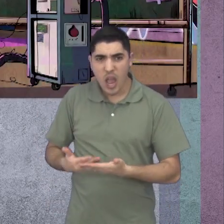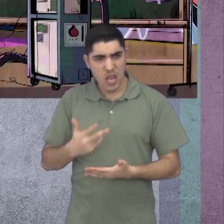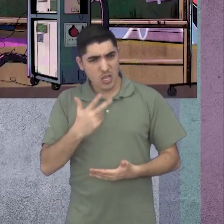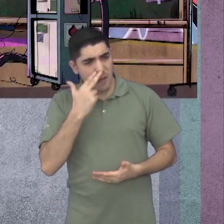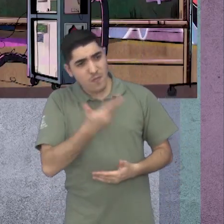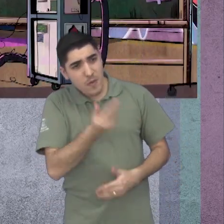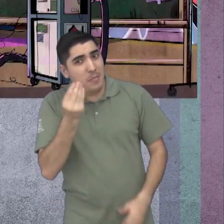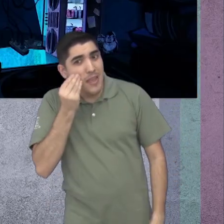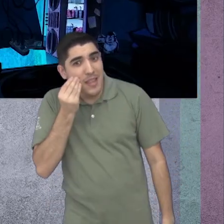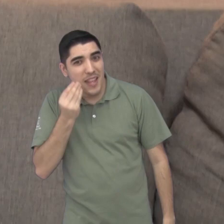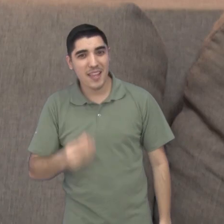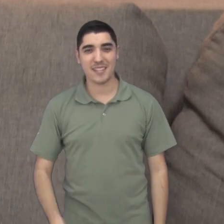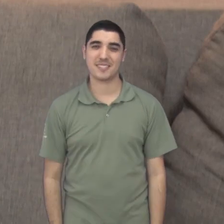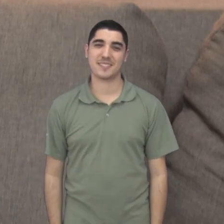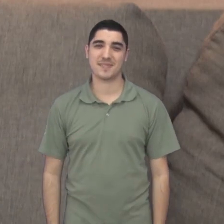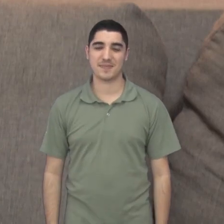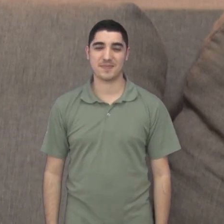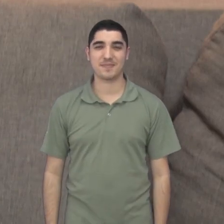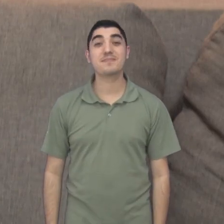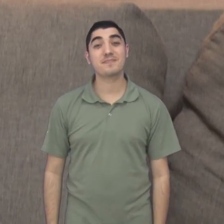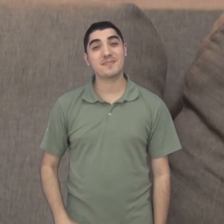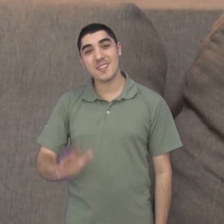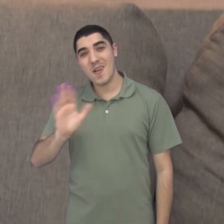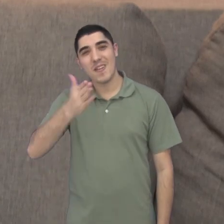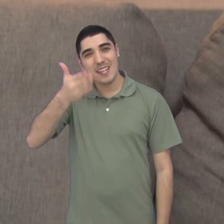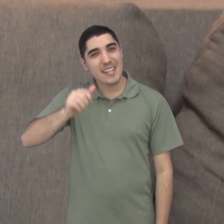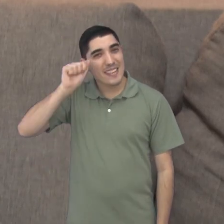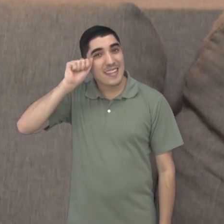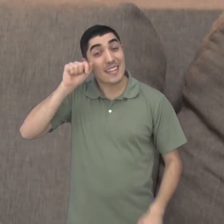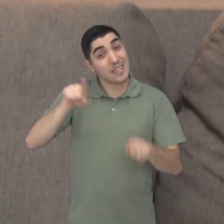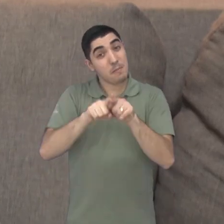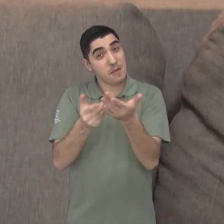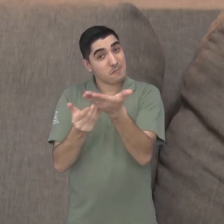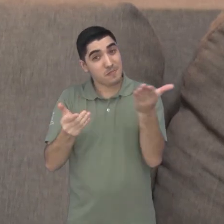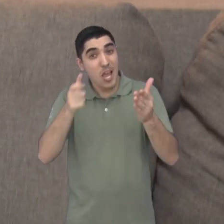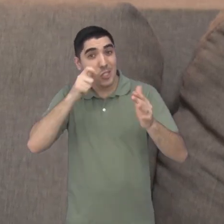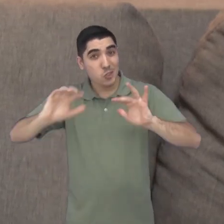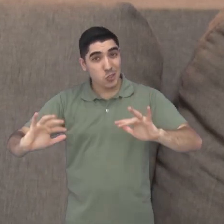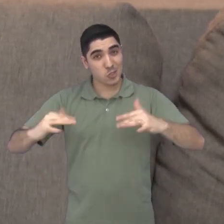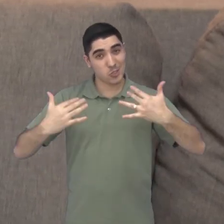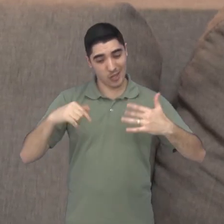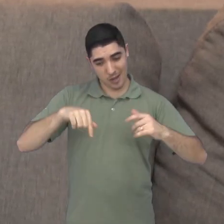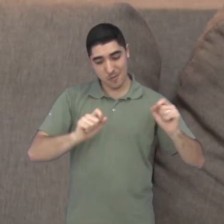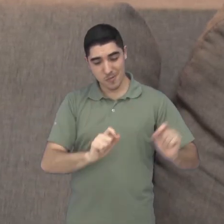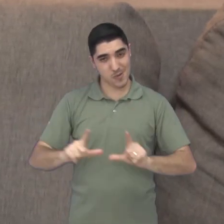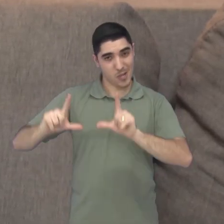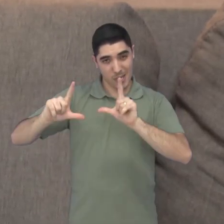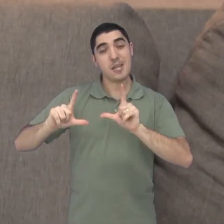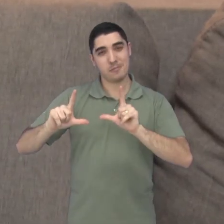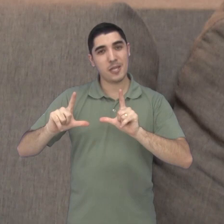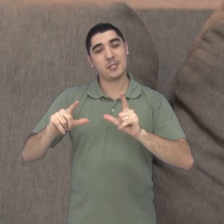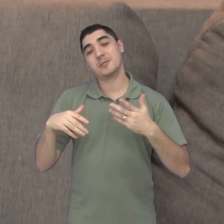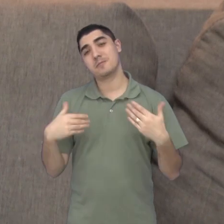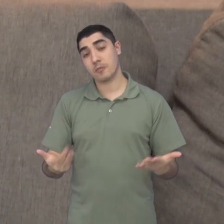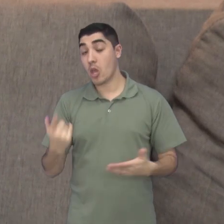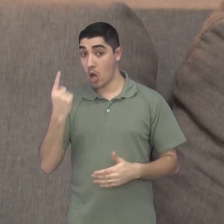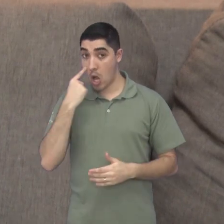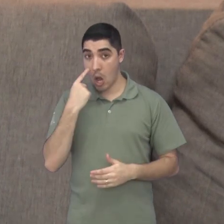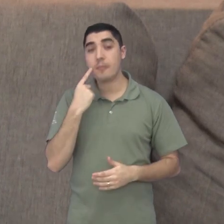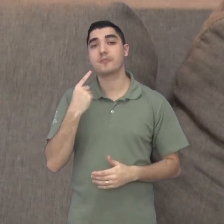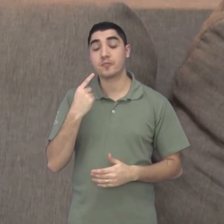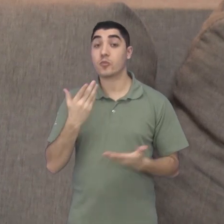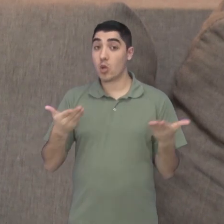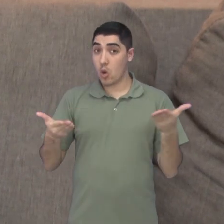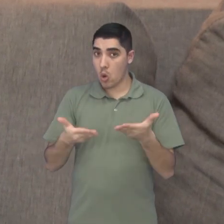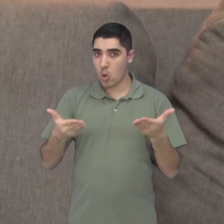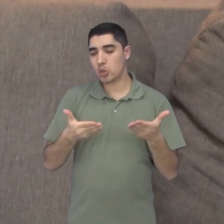testar? Oi, Adriane. Oi também para você que está assistindo ao programa Estação Mercado agora. E olha, gente, a nossa